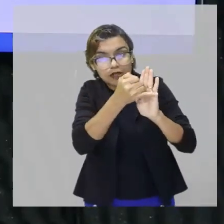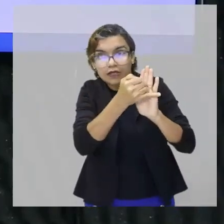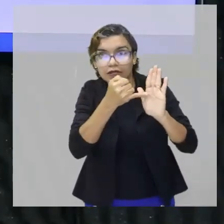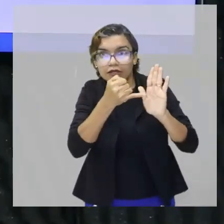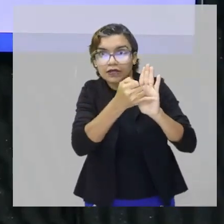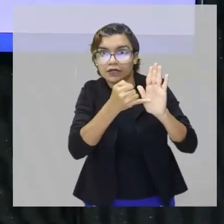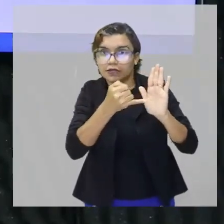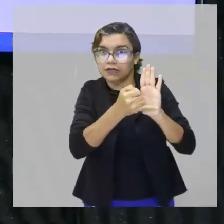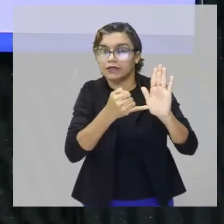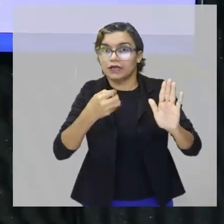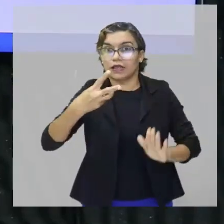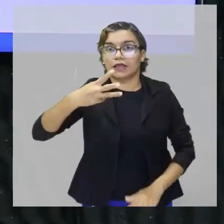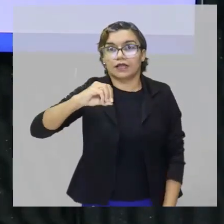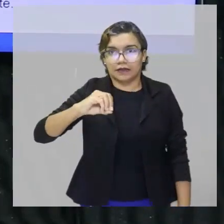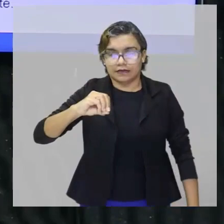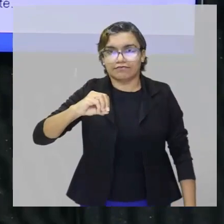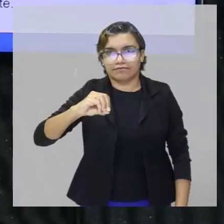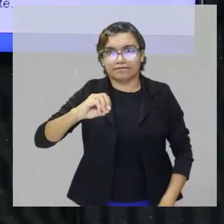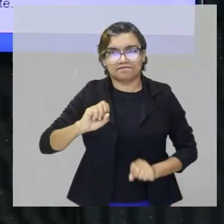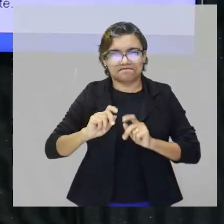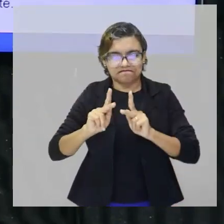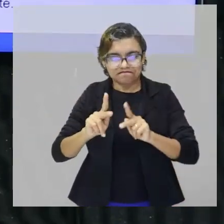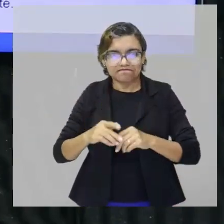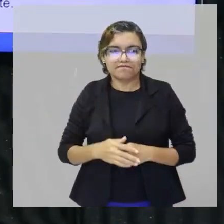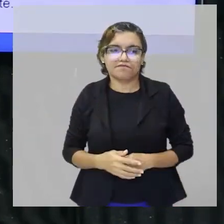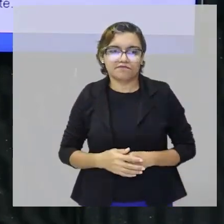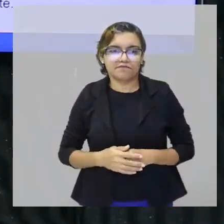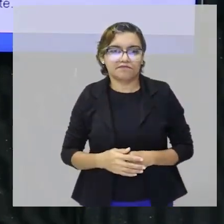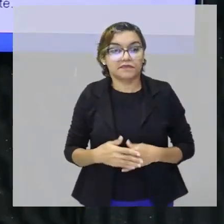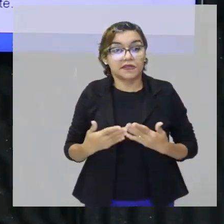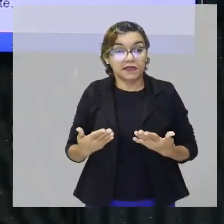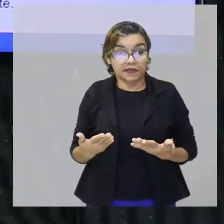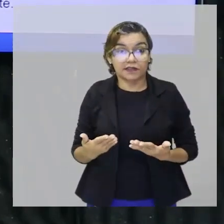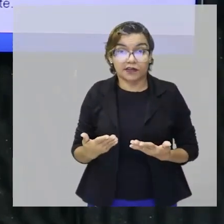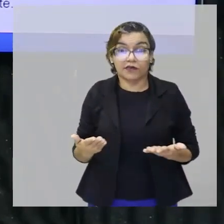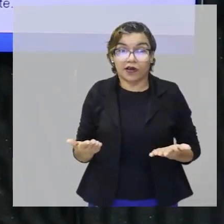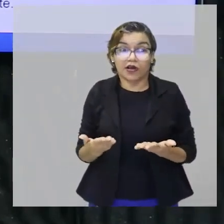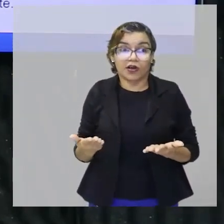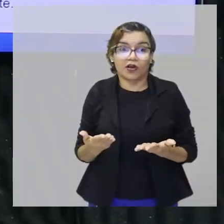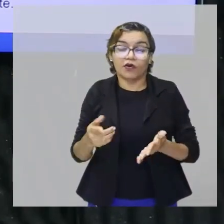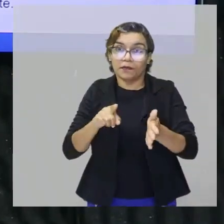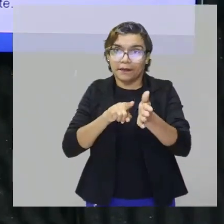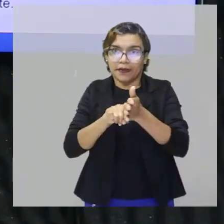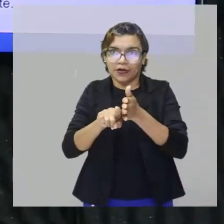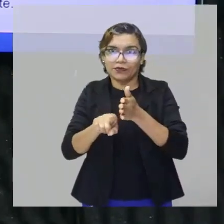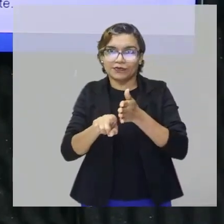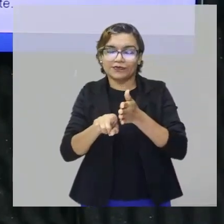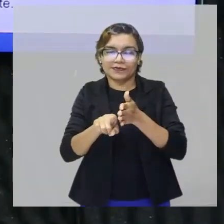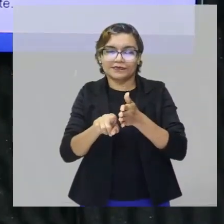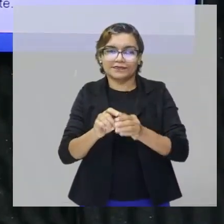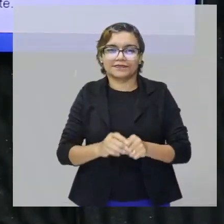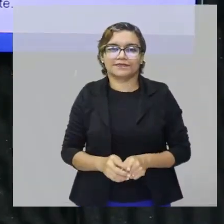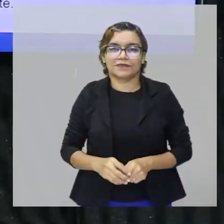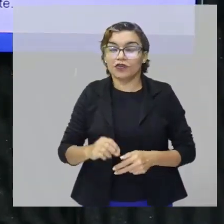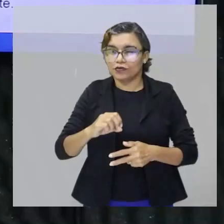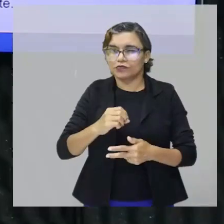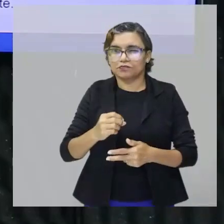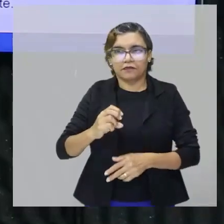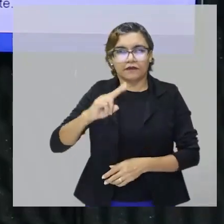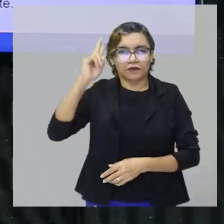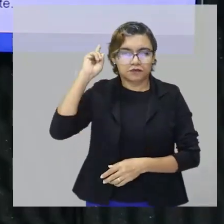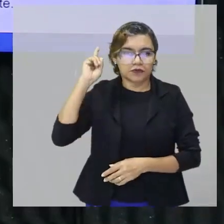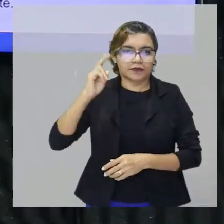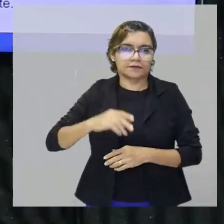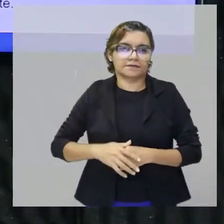coerente, coeso e sucinto. E para a gente finalizar, vamos só fazer uma questão, né? Questão de nível de vestibular, que diz